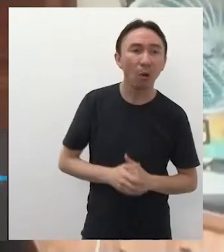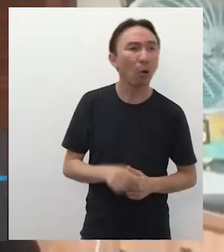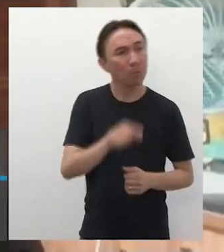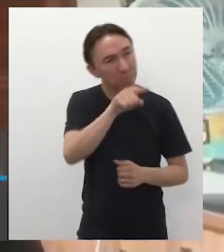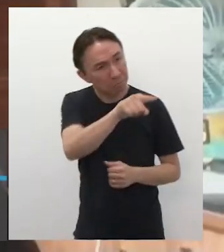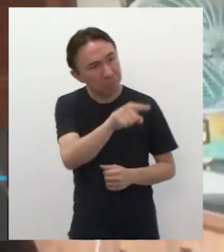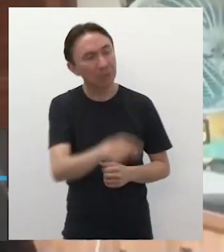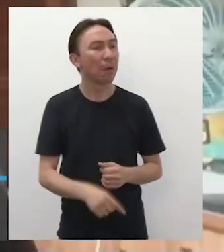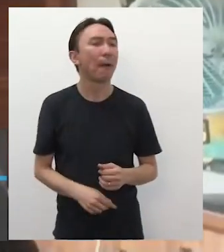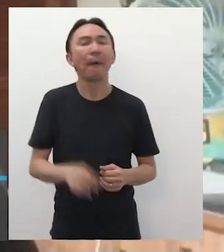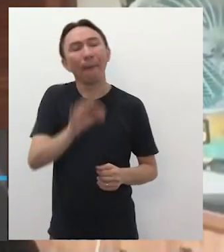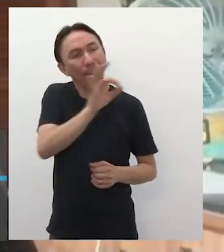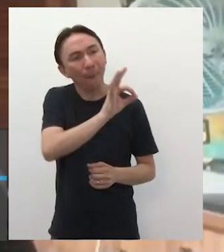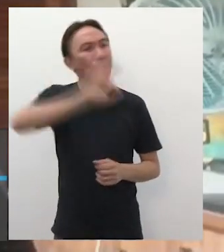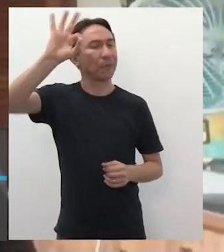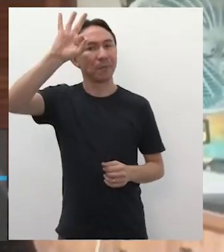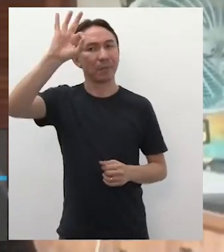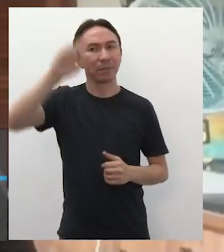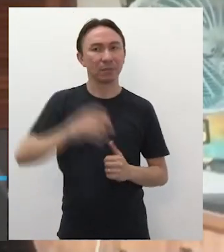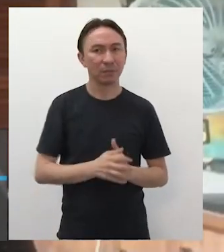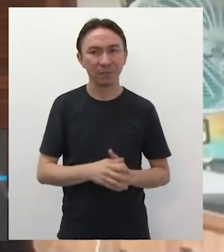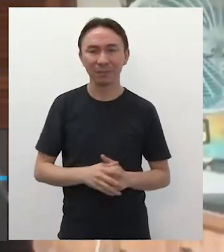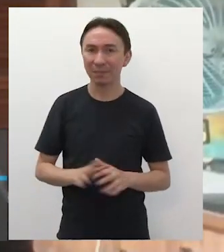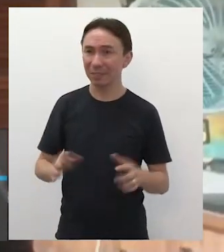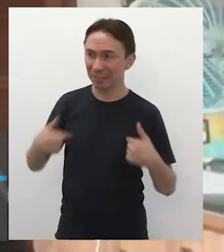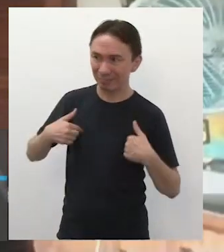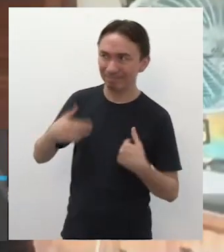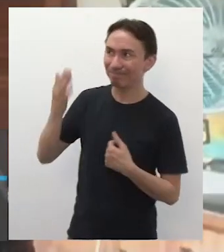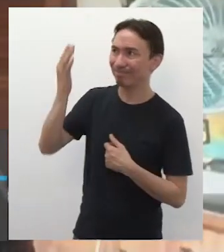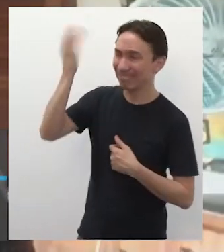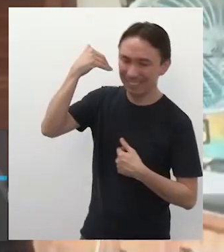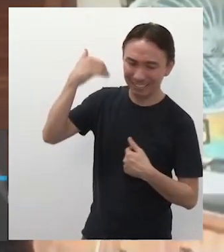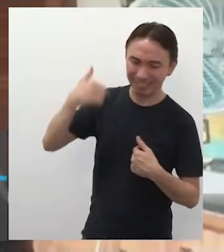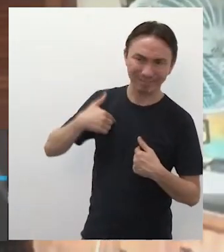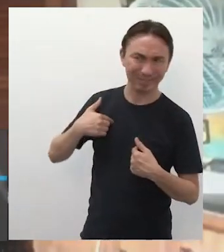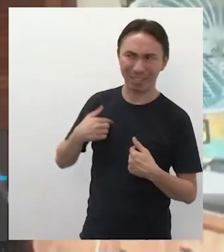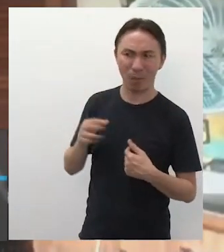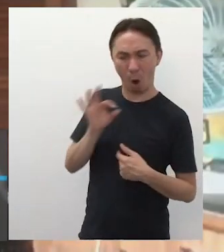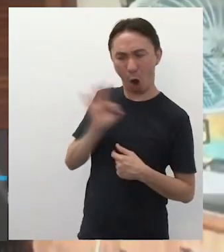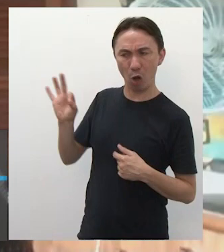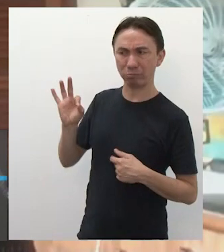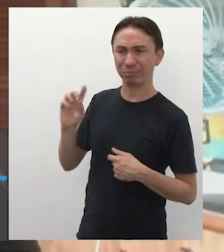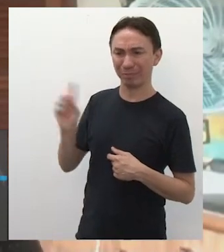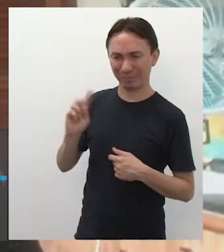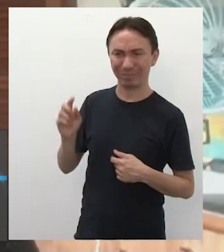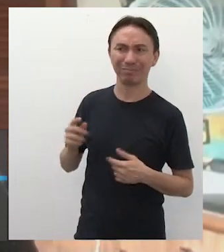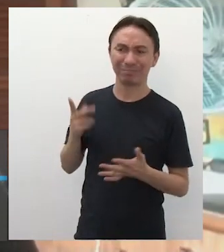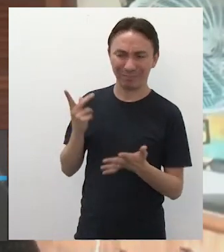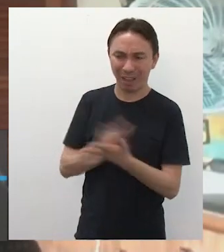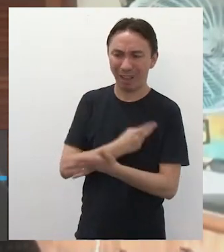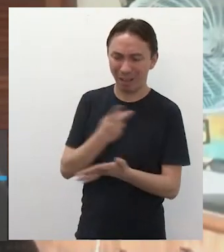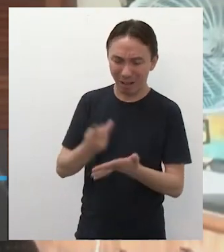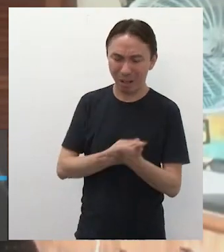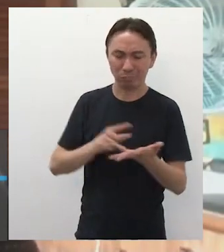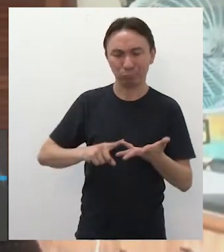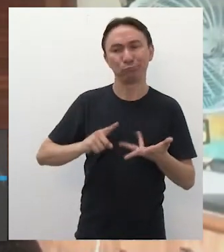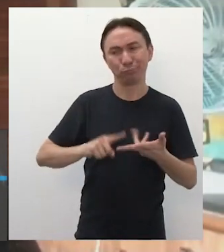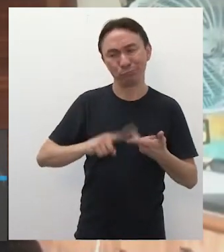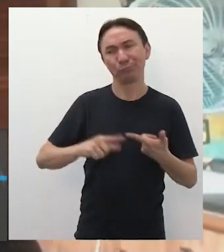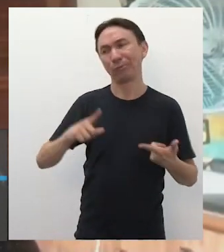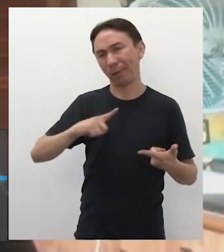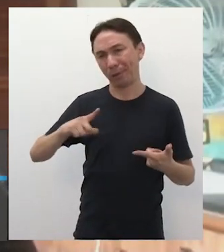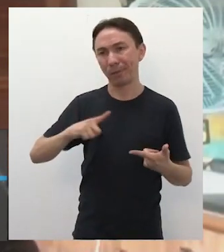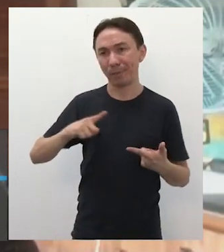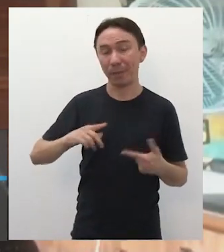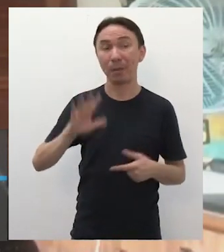ótima. Eu, dentro de mim, sei que eu tenho uma série de defeitos, eu não sou uma pessoa ótima. Agora, se a Silene fala assim,